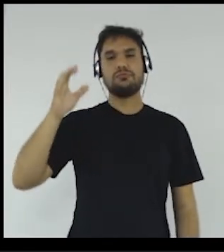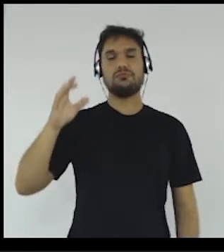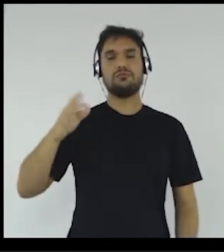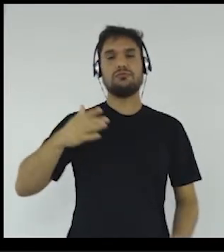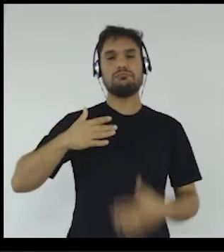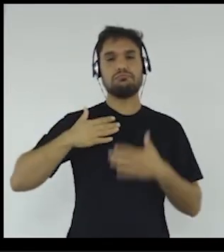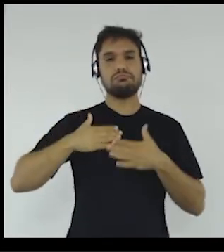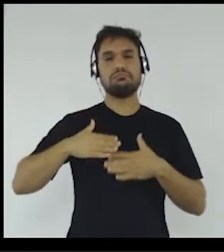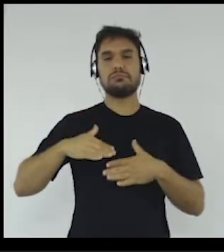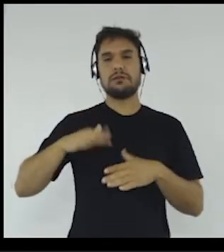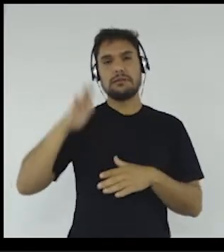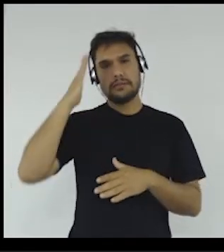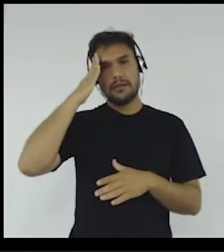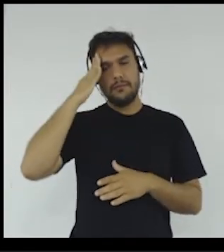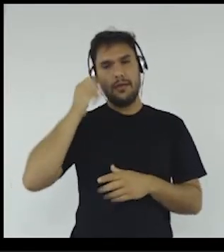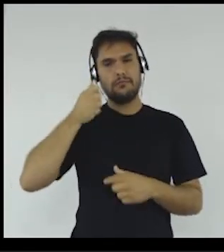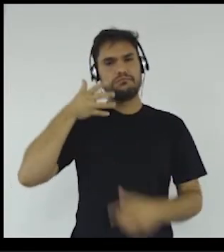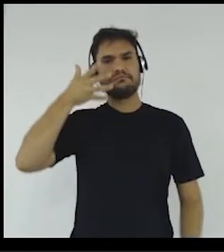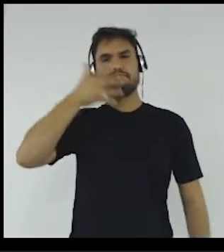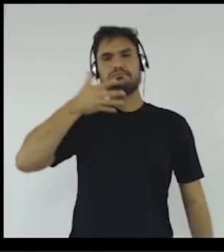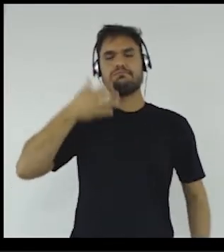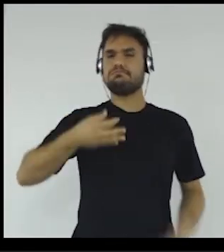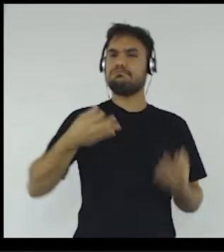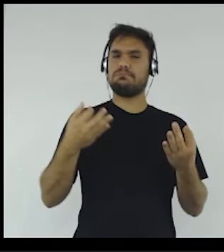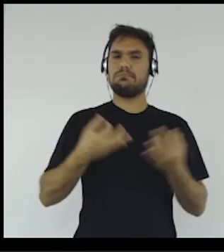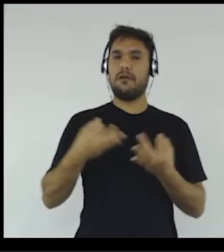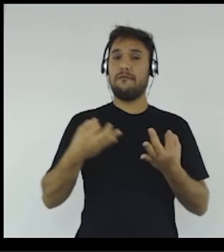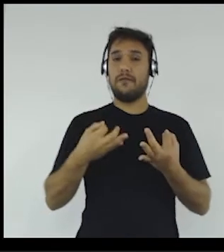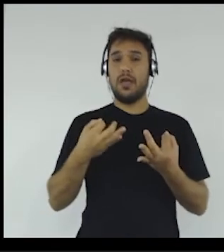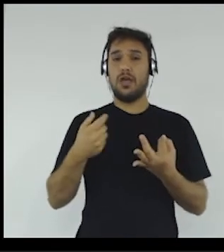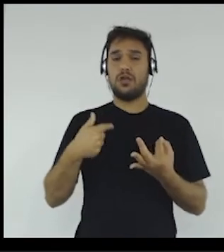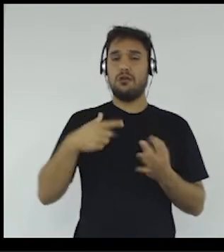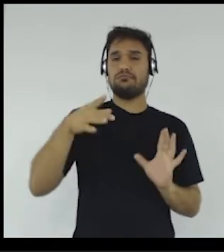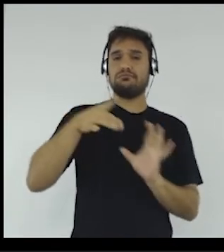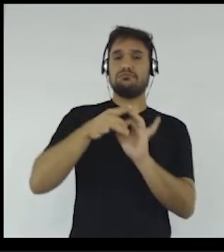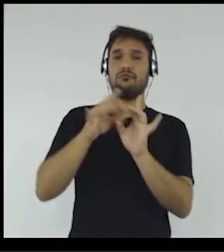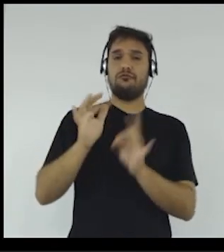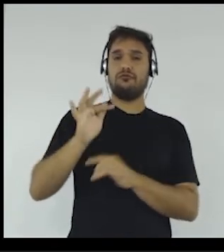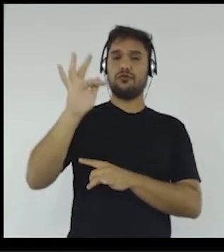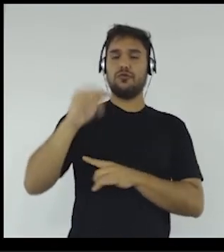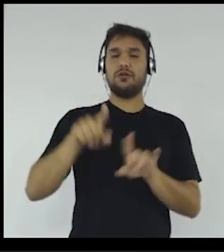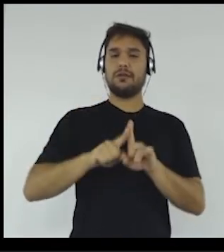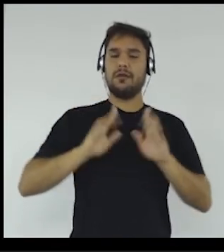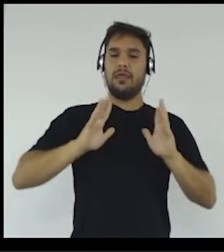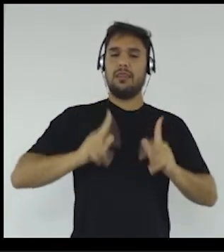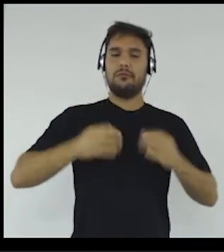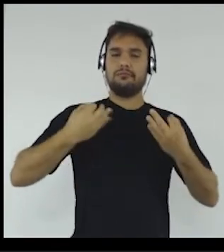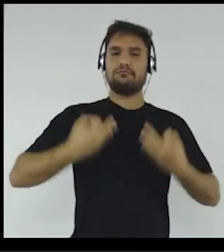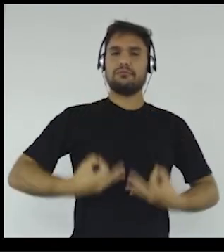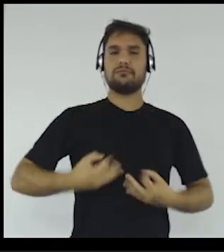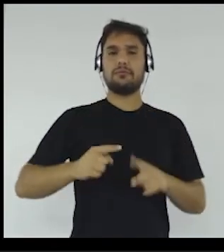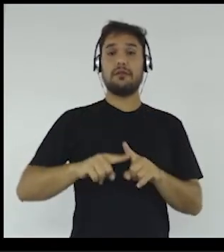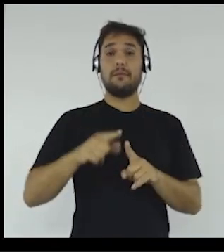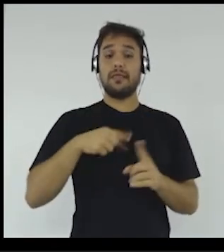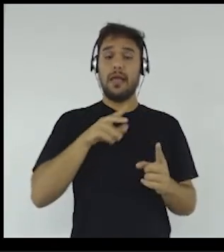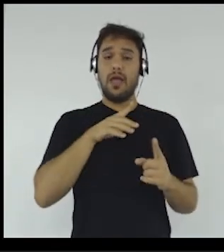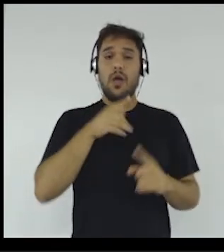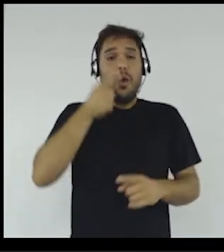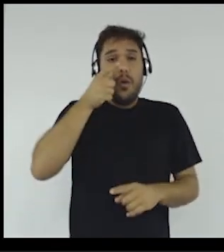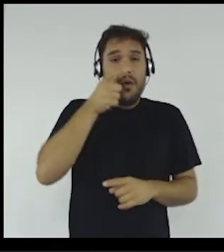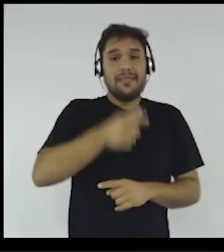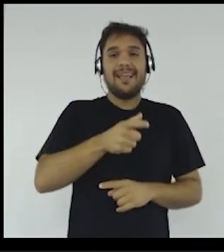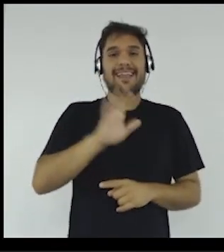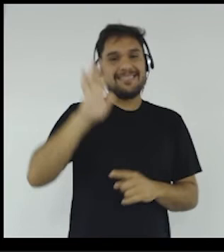ponderação, eloquência, visionário, porém realista, íntegro, como também com grande interesse